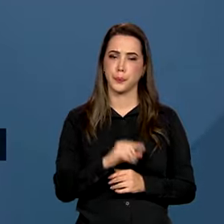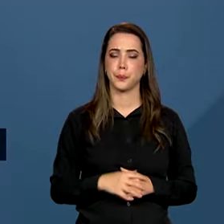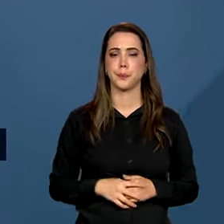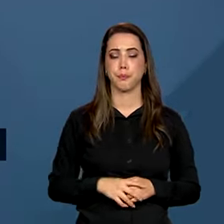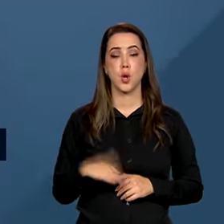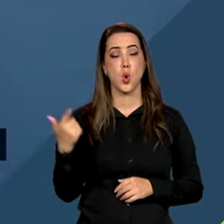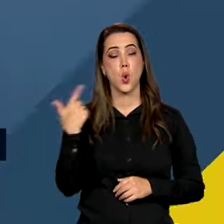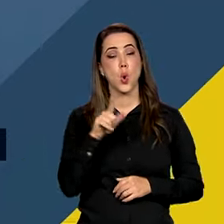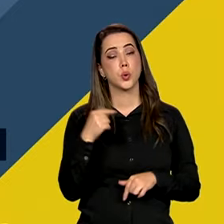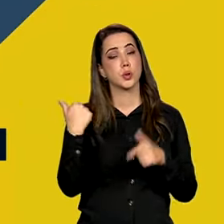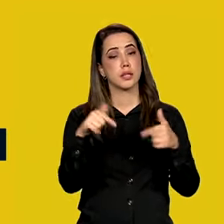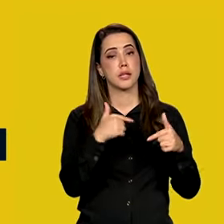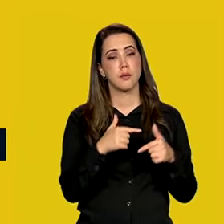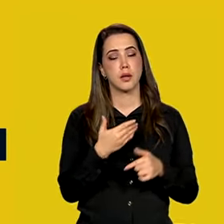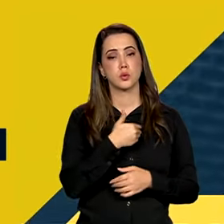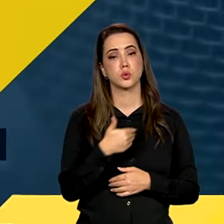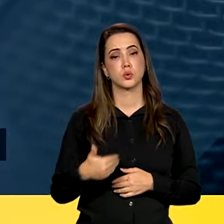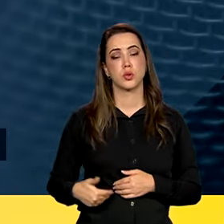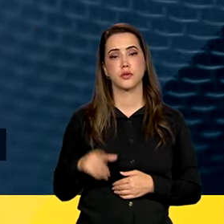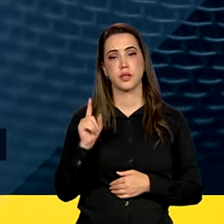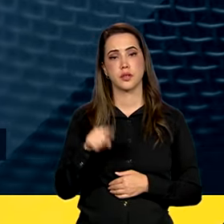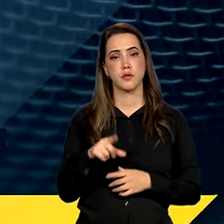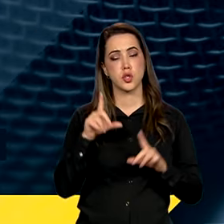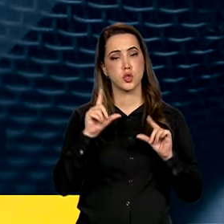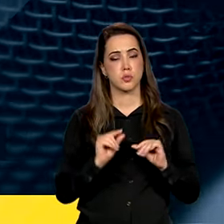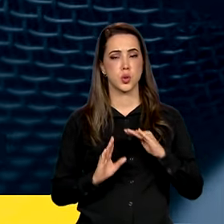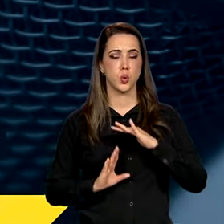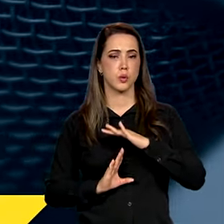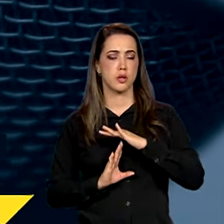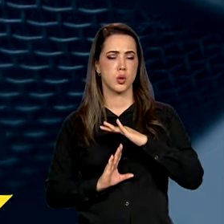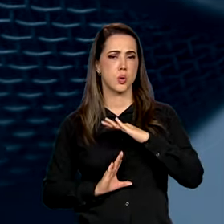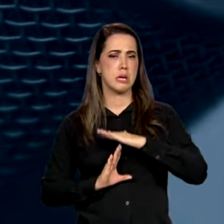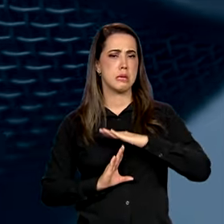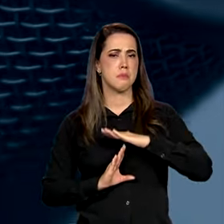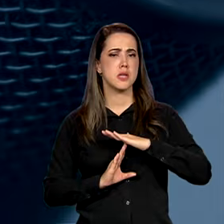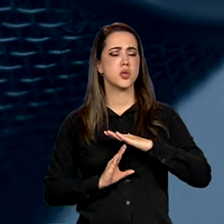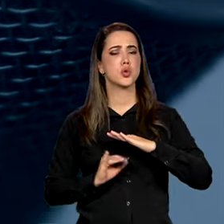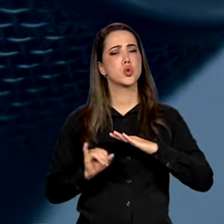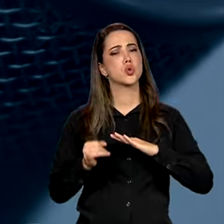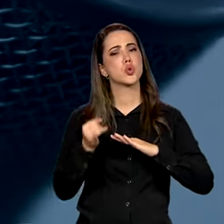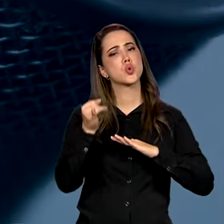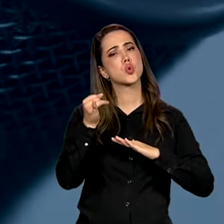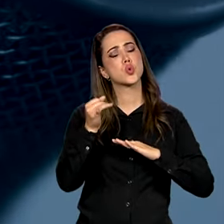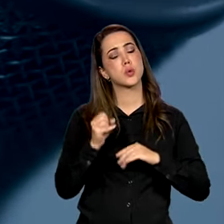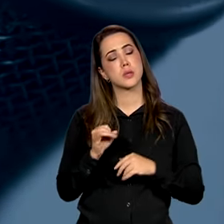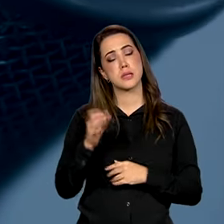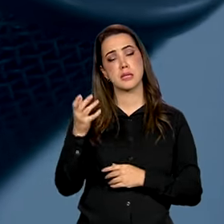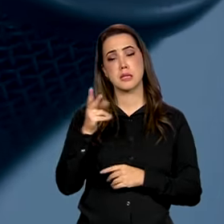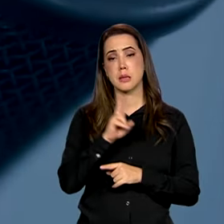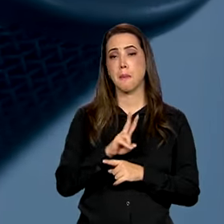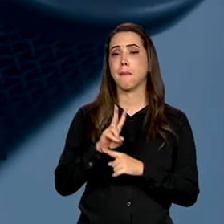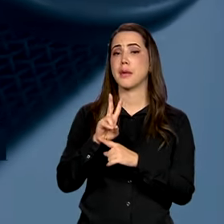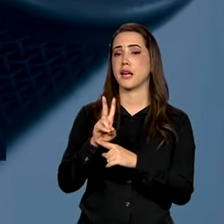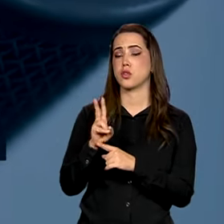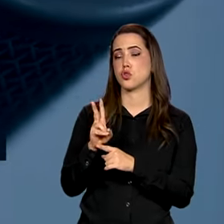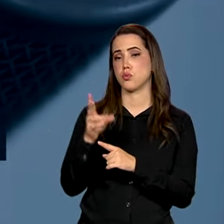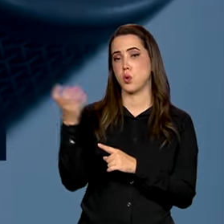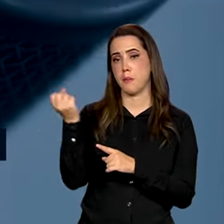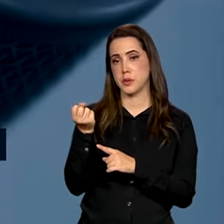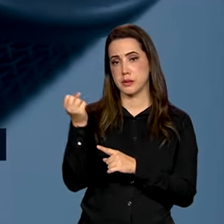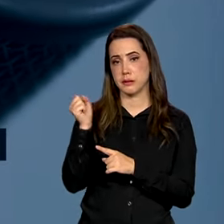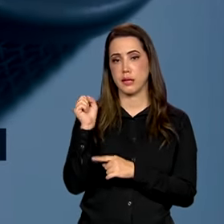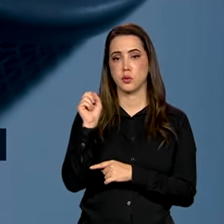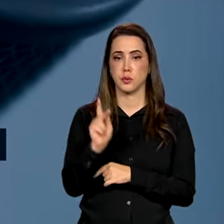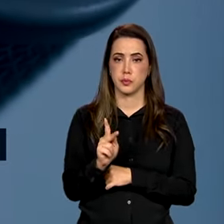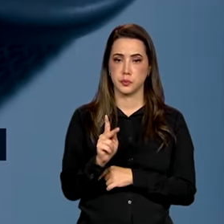Governo foi a redução do limite de juros para empréstimo consignado para aposentados e pensionistas após ouvir o